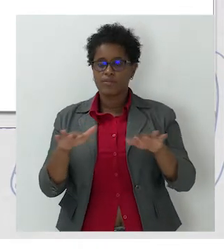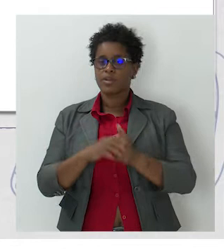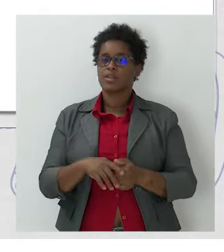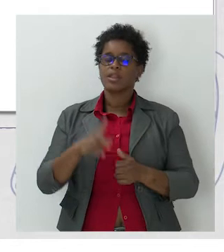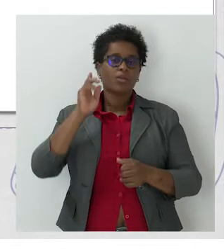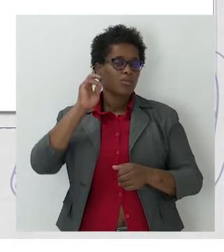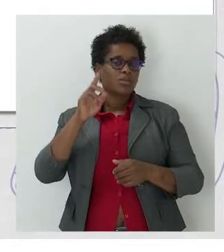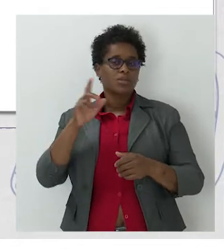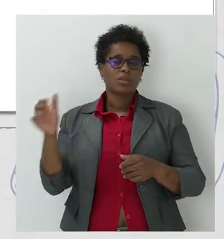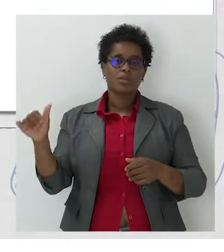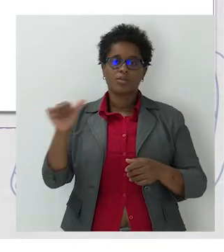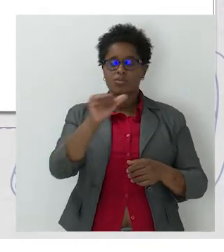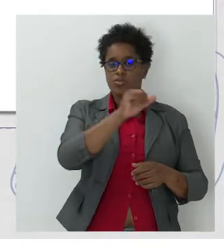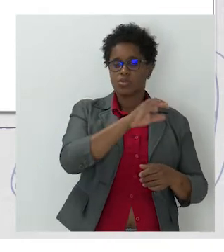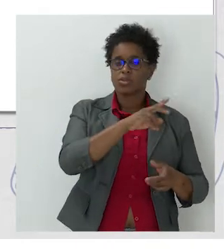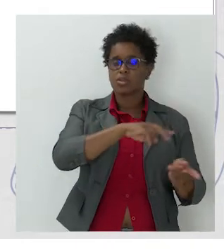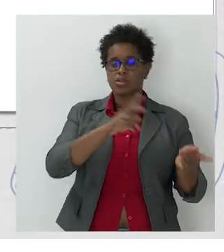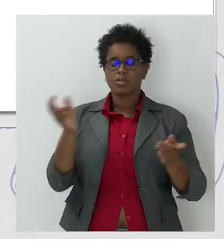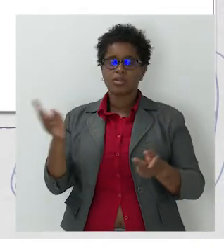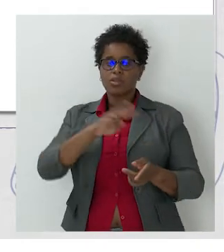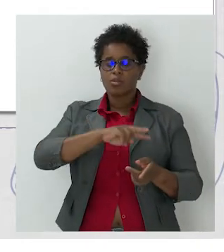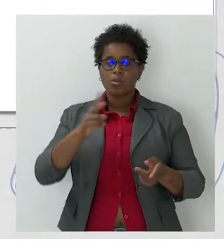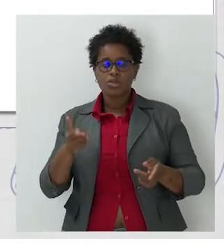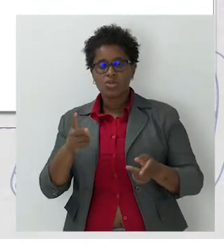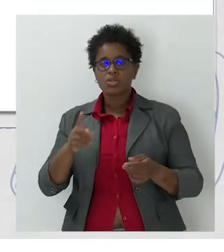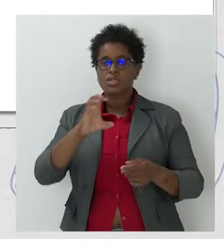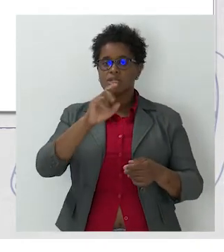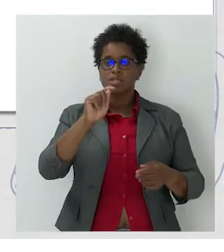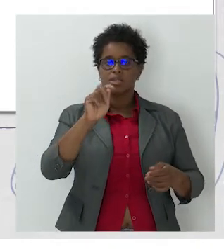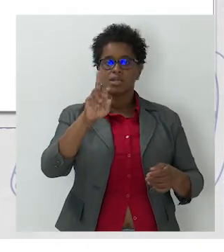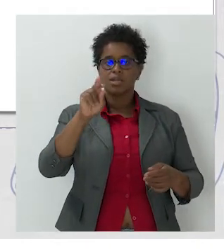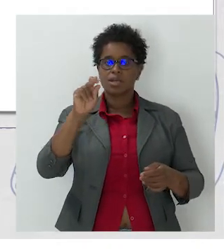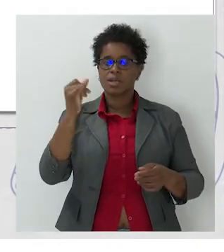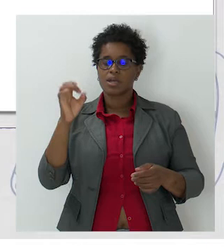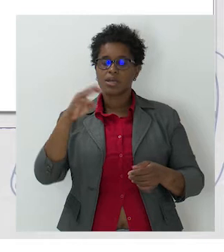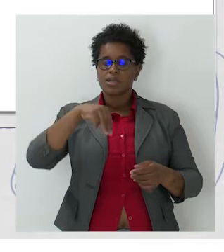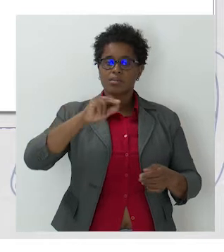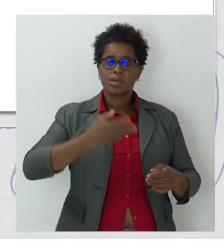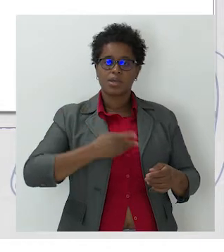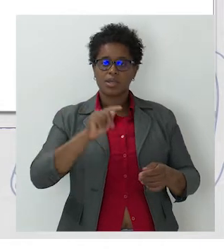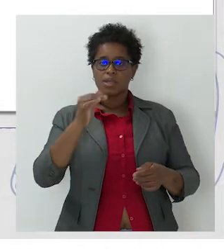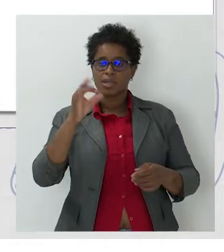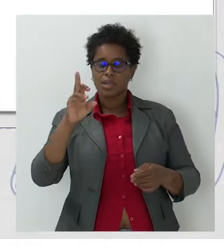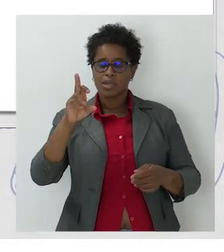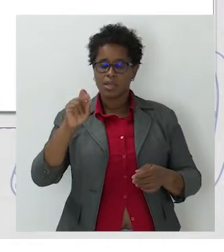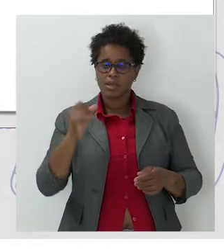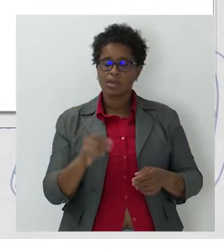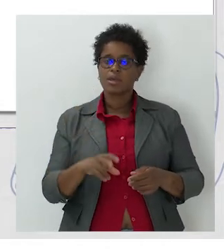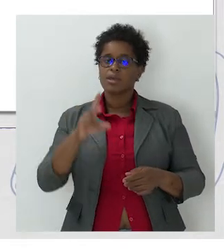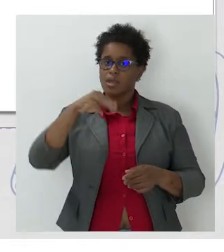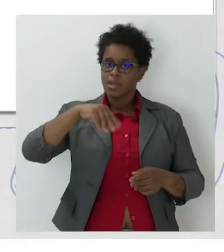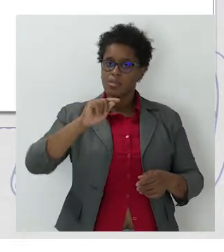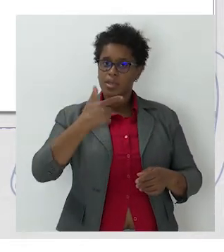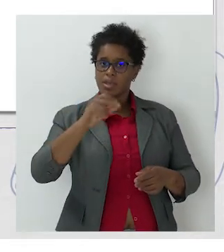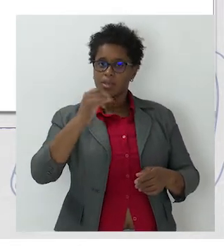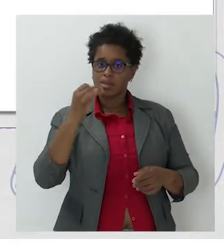da importação de cereais, madeira e metais. E também a